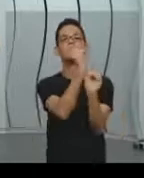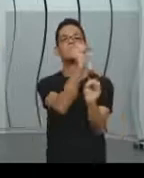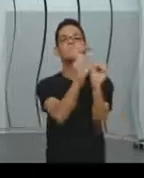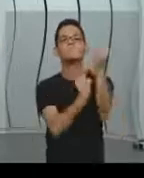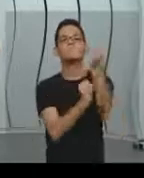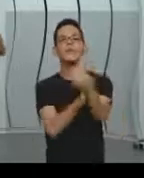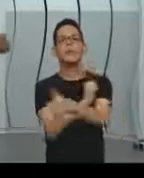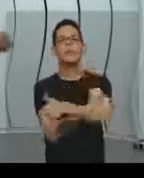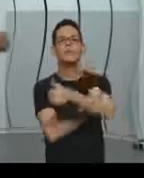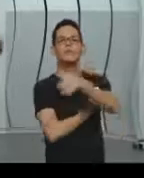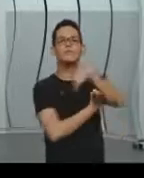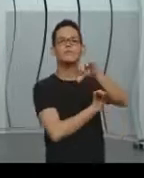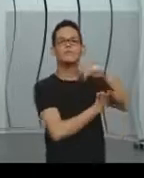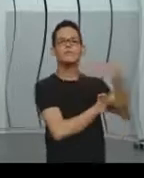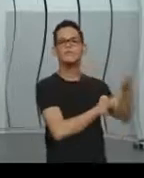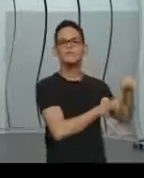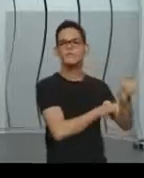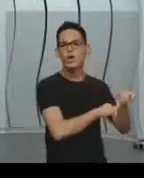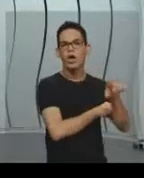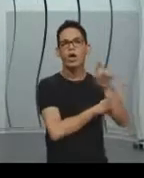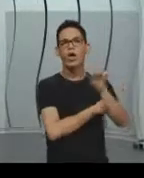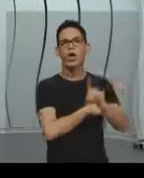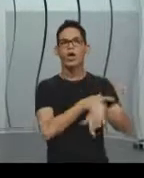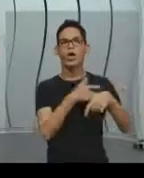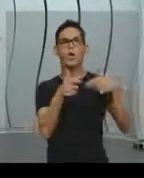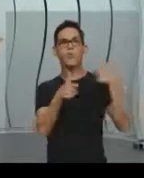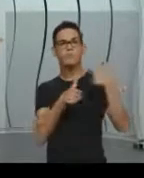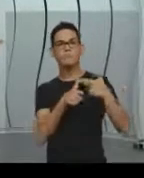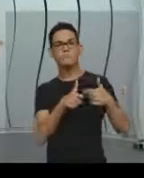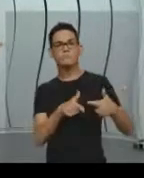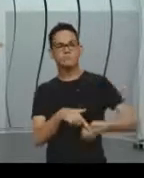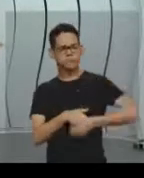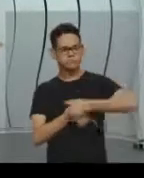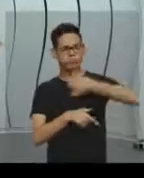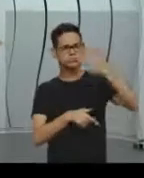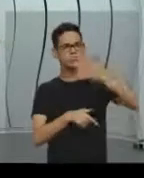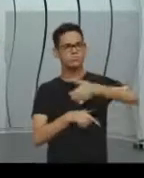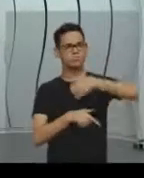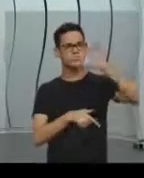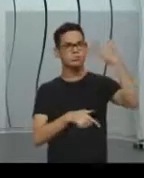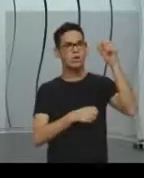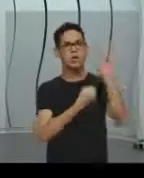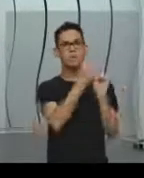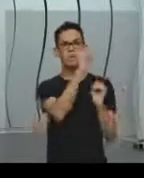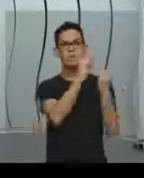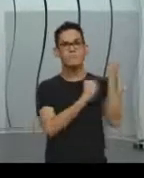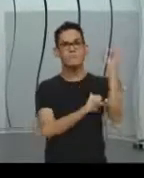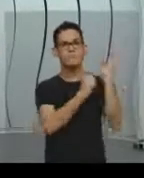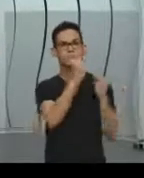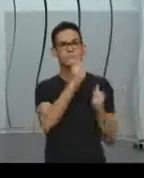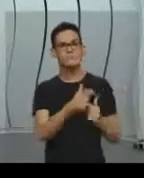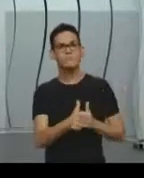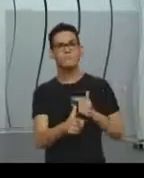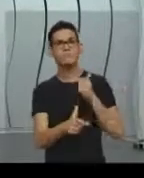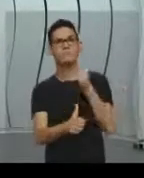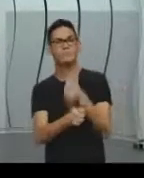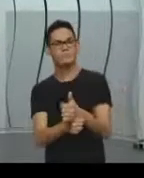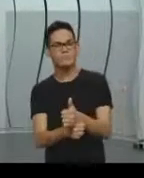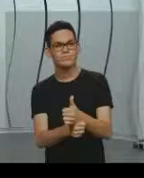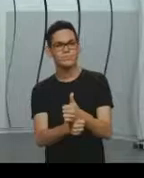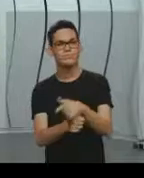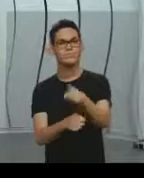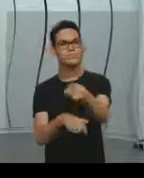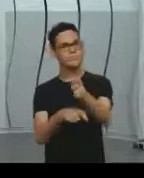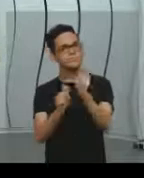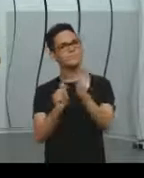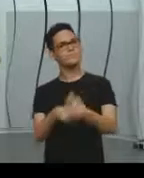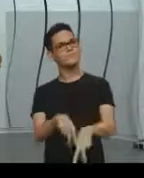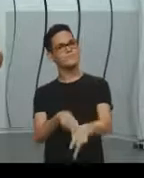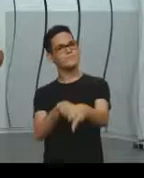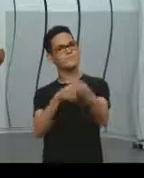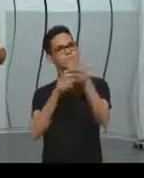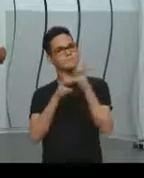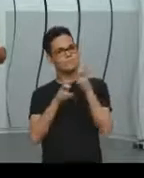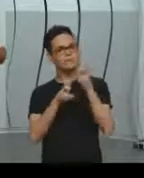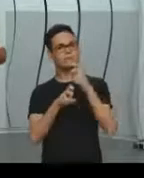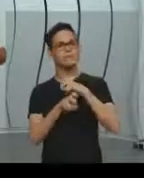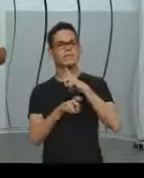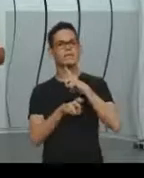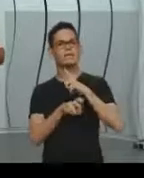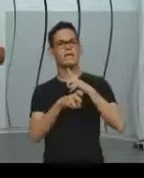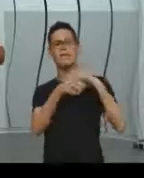industrialização, essa velocidade com que a industrialização chega. Então, vocês podem perceber que ele está ali em meio